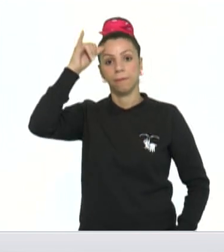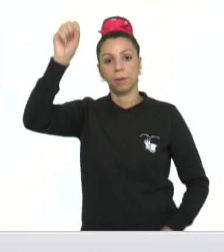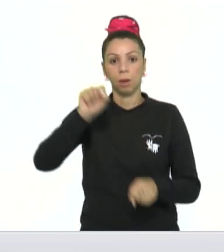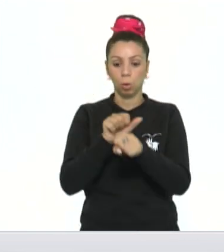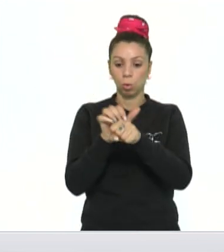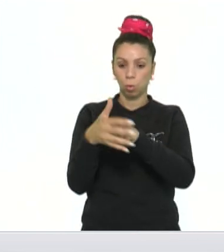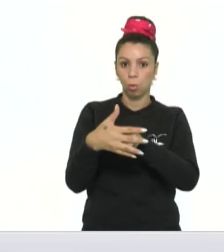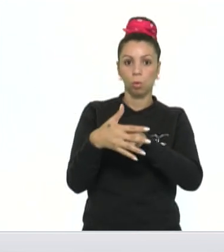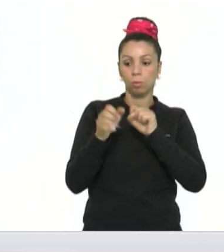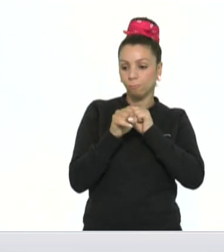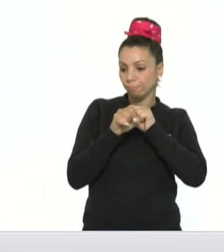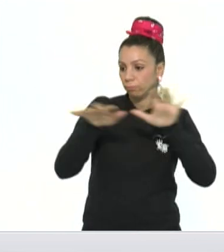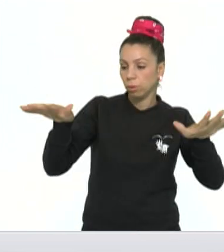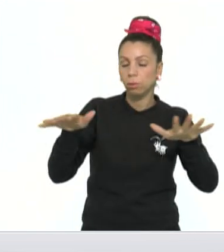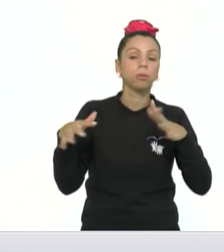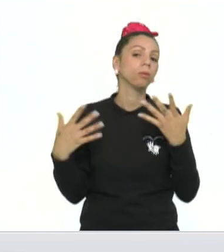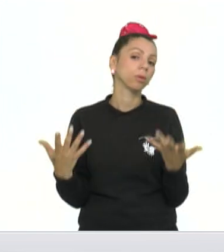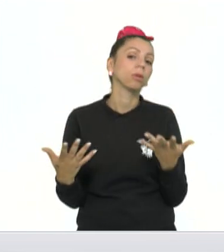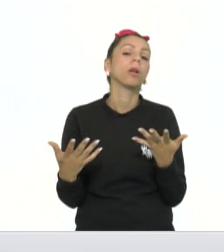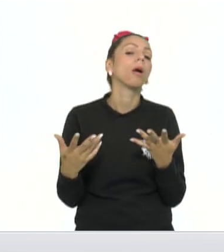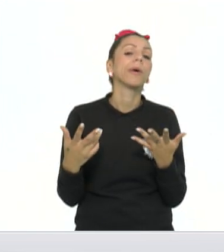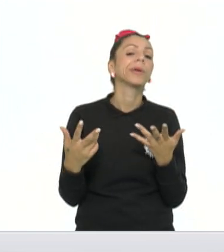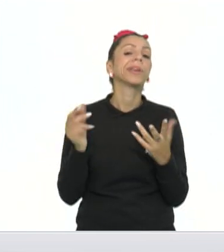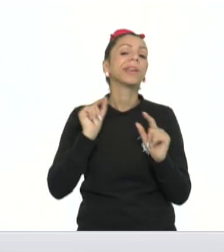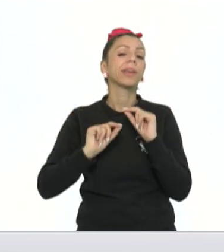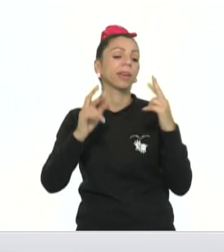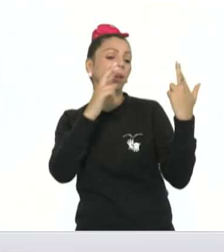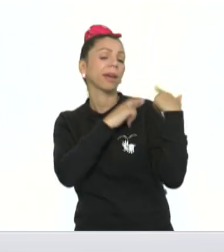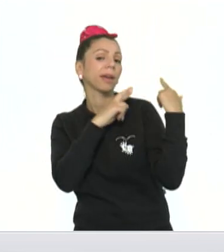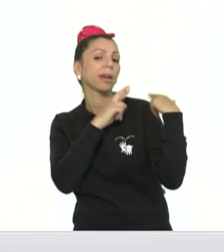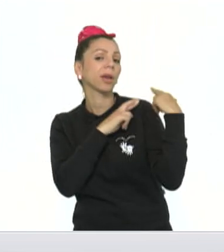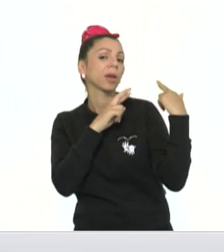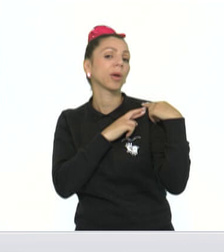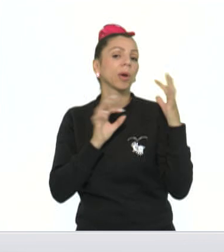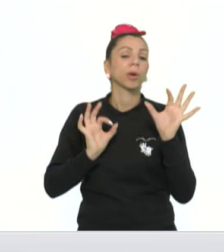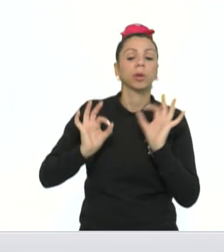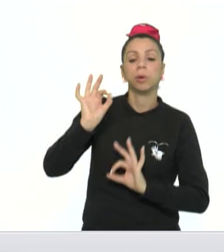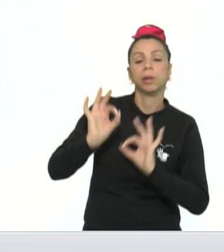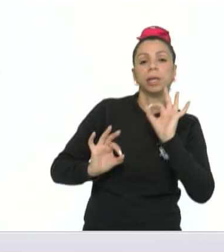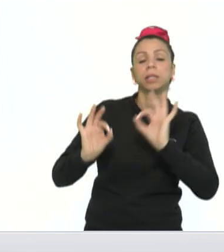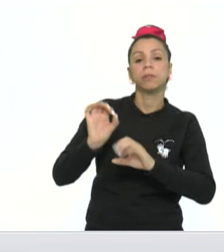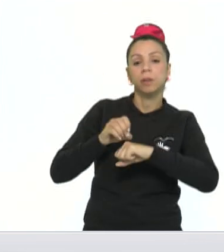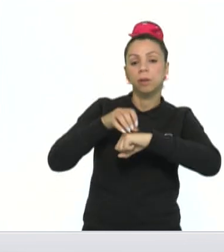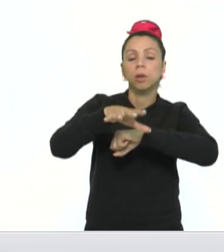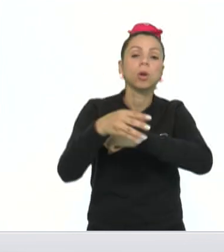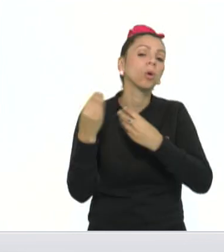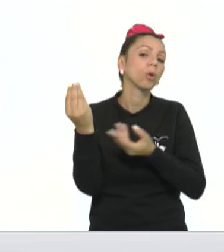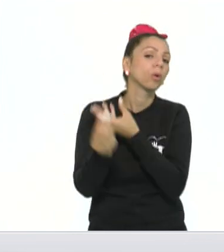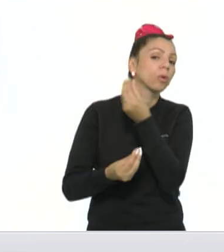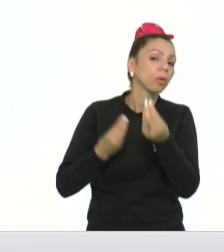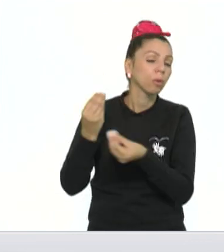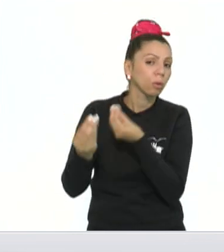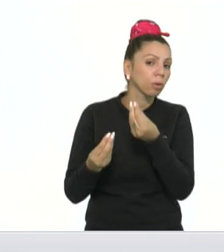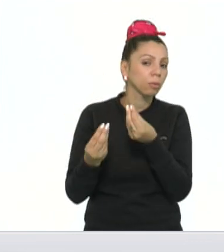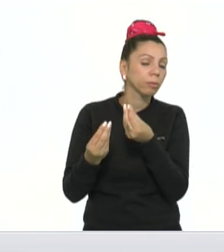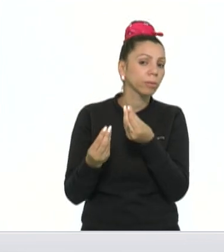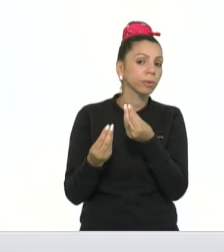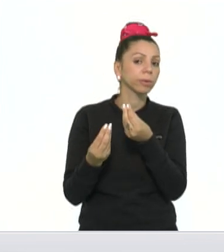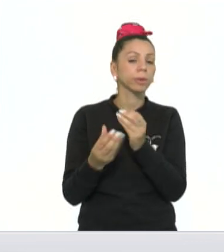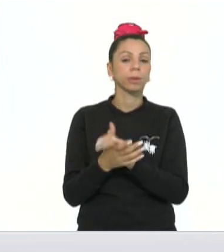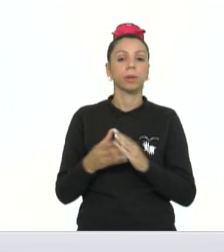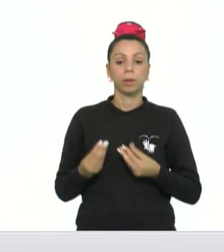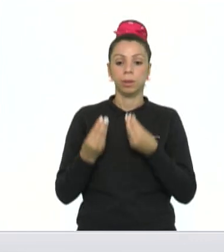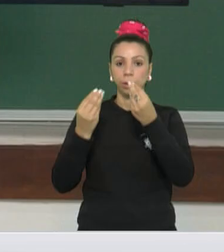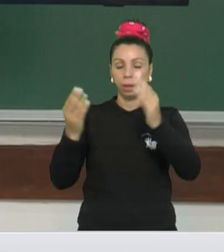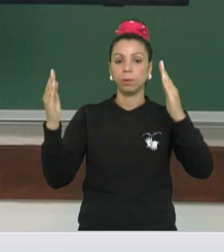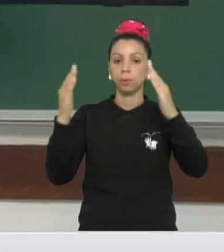coronavírus. Que órgão é o responsável pela elaboração de dicas de como proceder na entrega de comida no